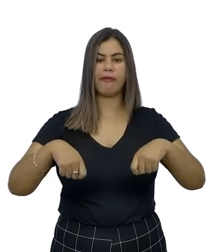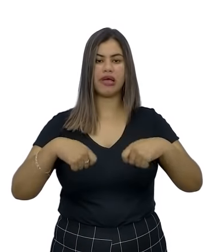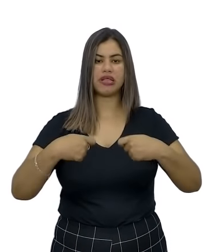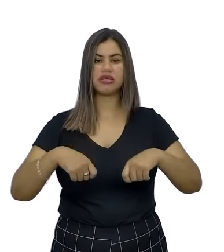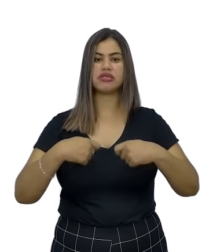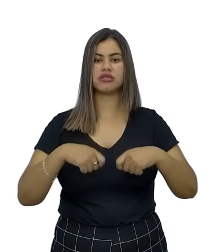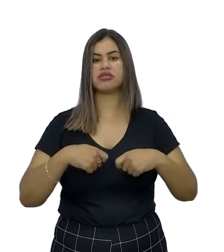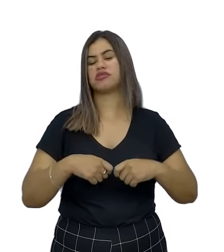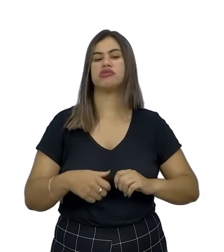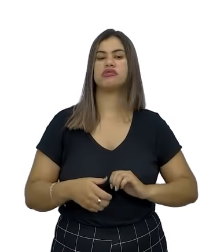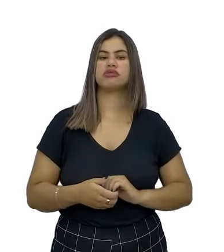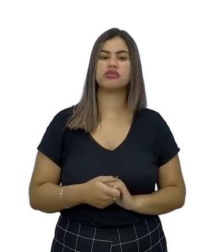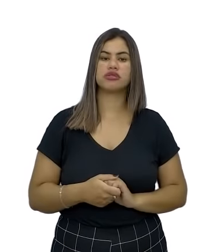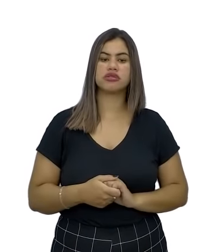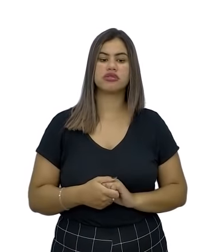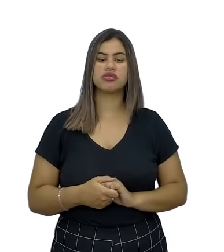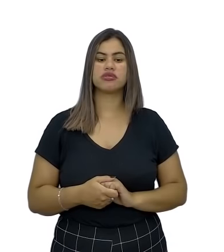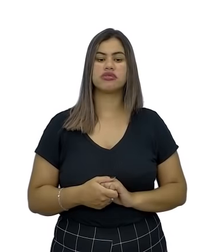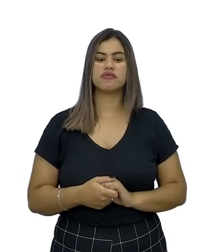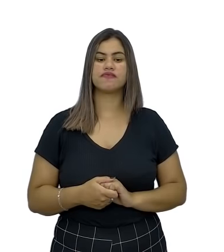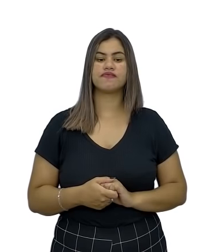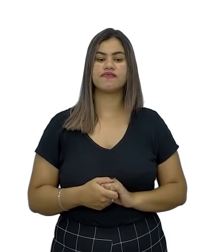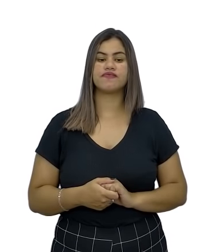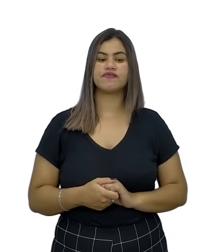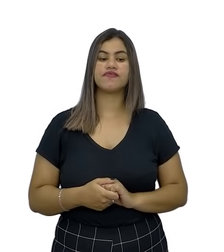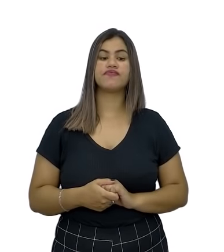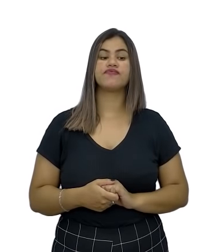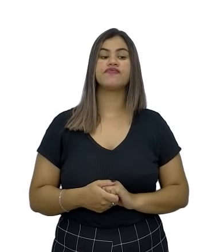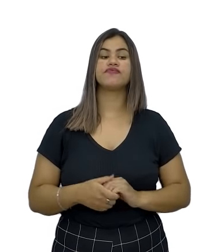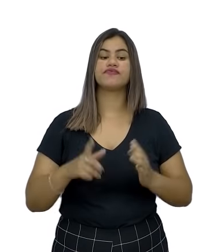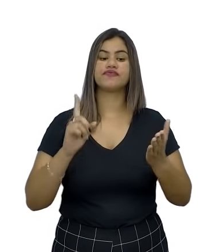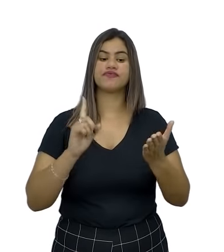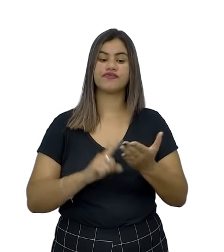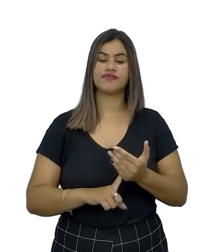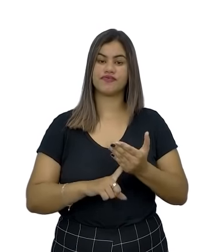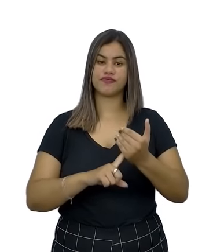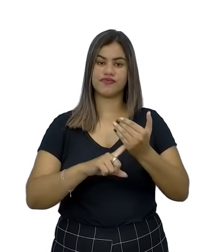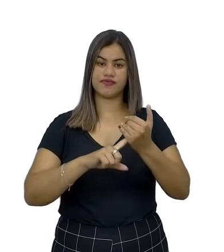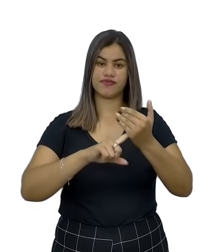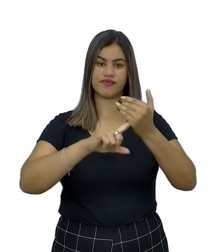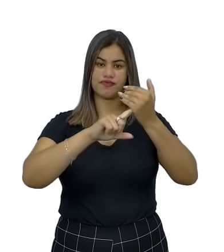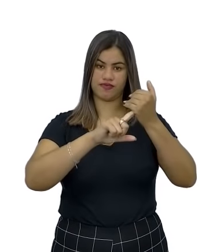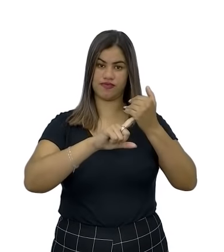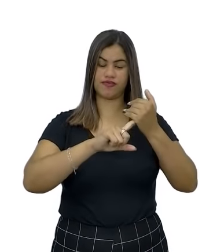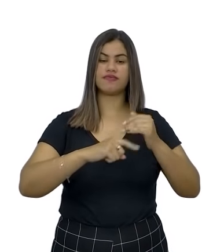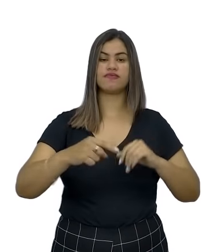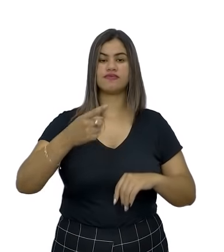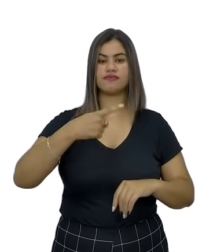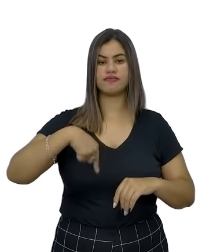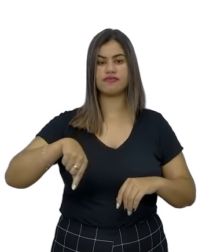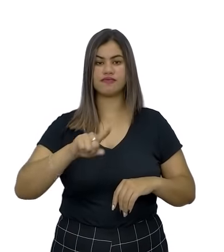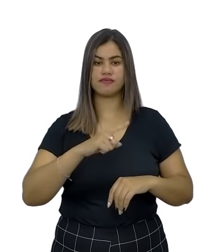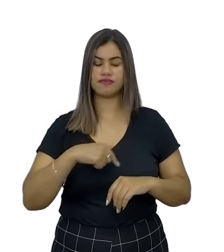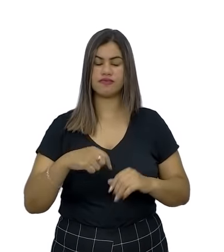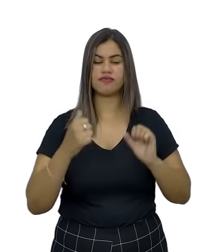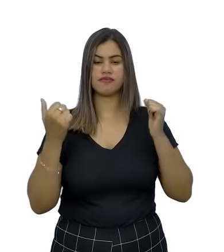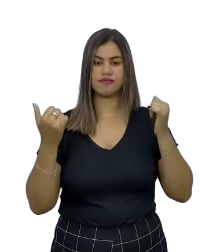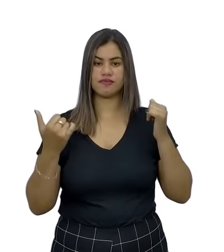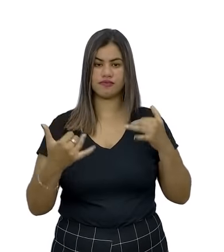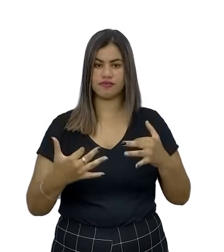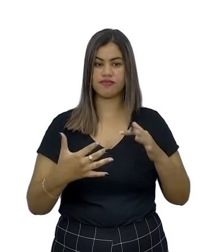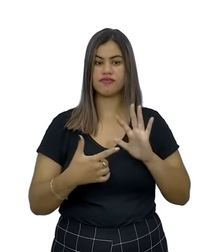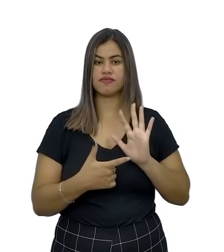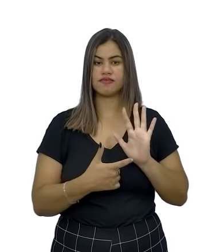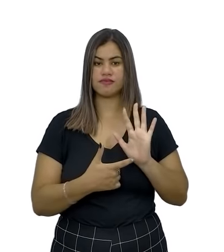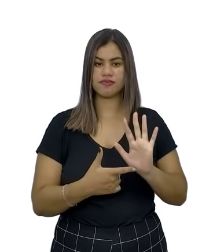desses estudantes, da aprendizagem dos estudantes, e a tecnologia que nós trouxemos aqui, né, o